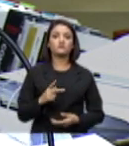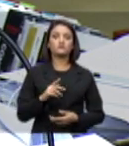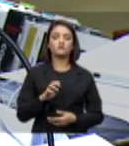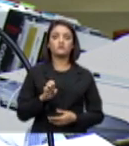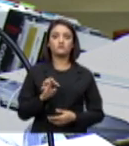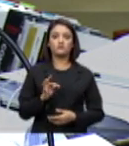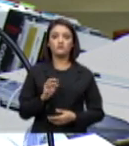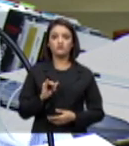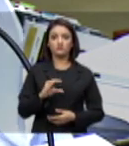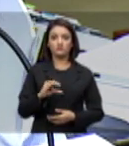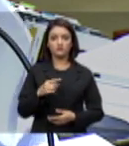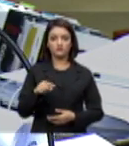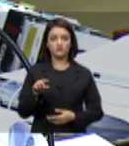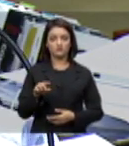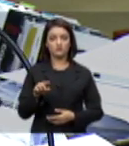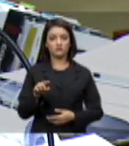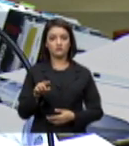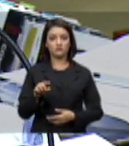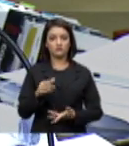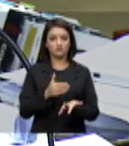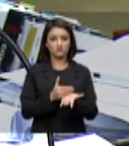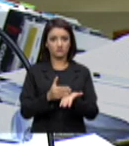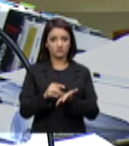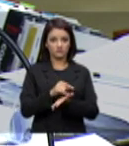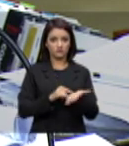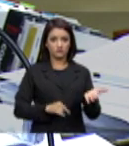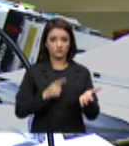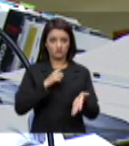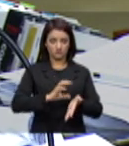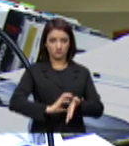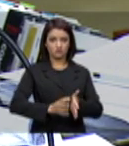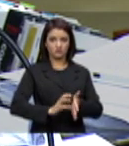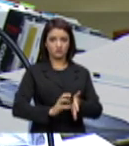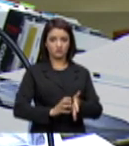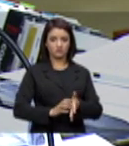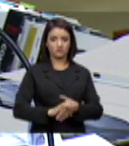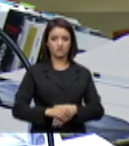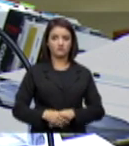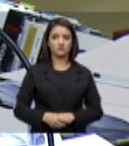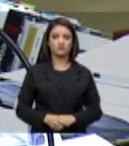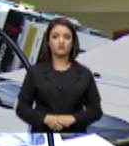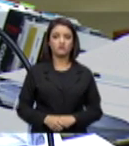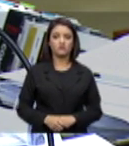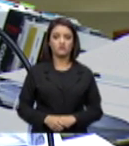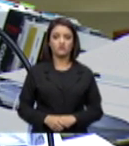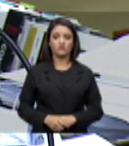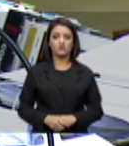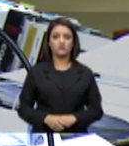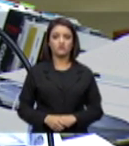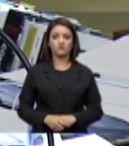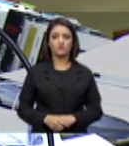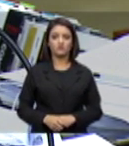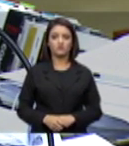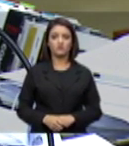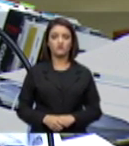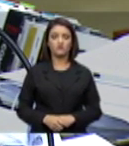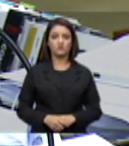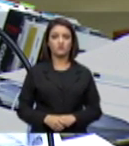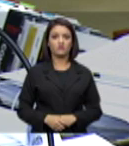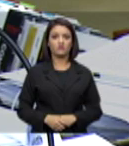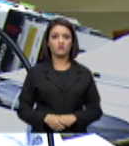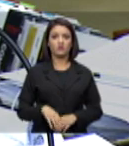inicial aqui a petição inicial é de um partido político é na petição inicial do psol partido